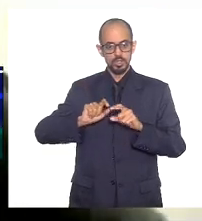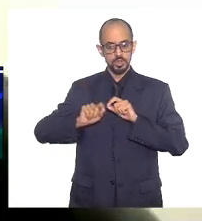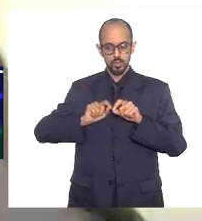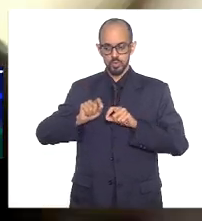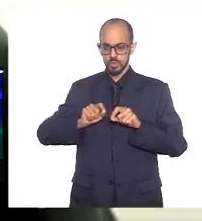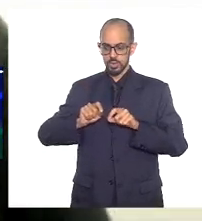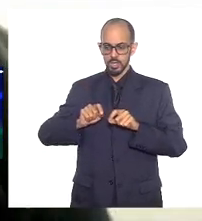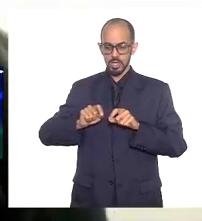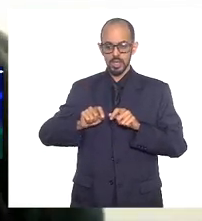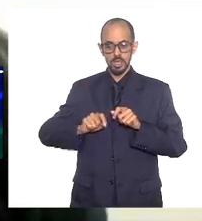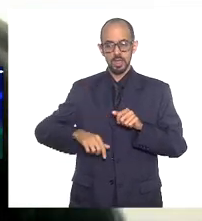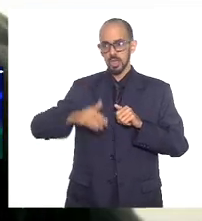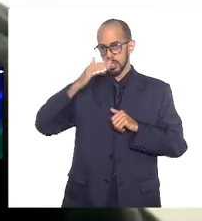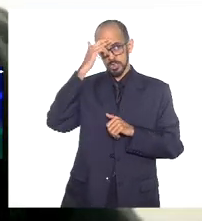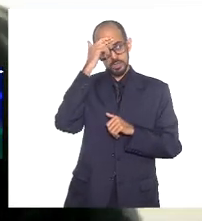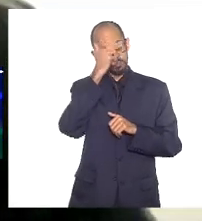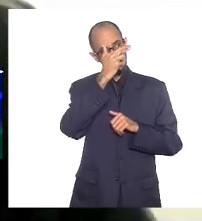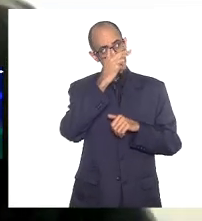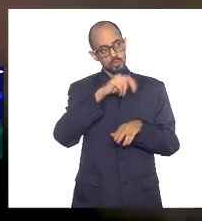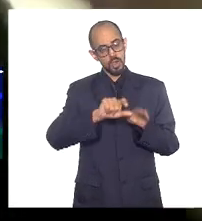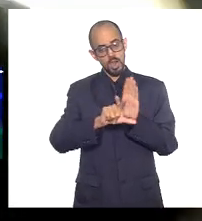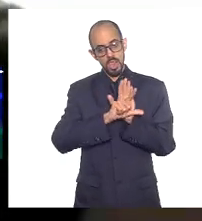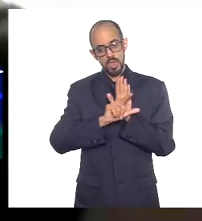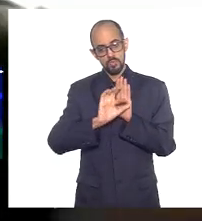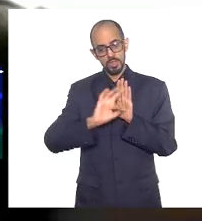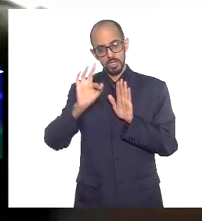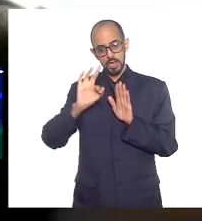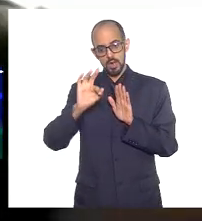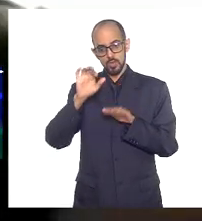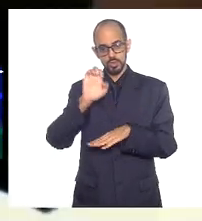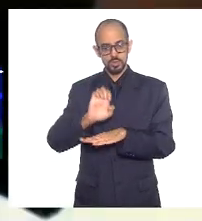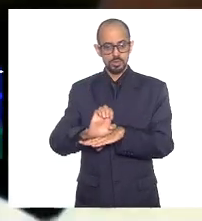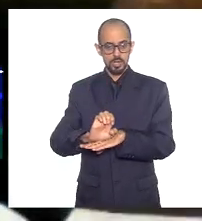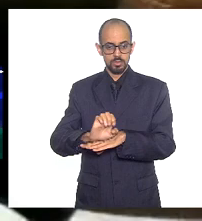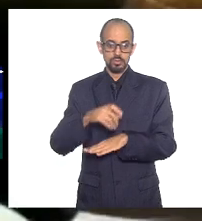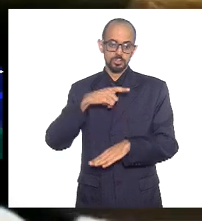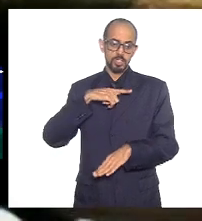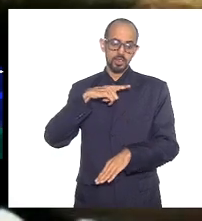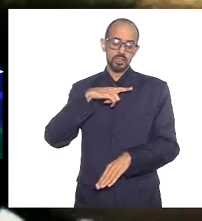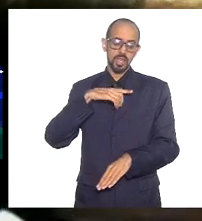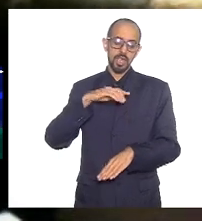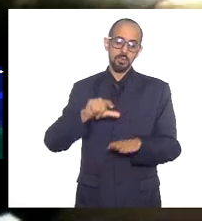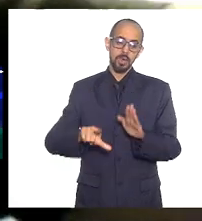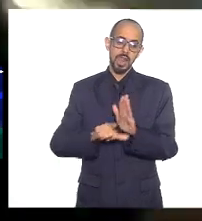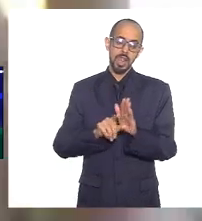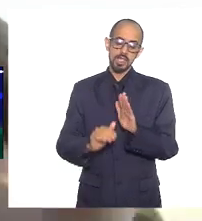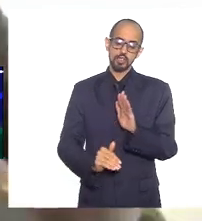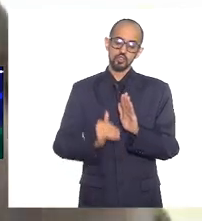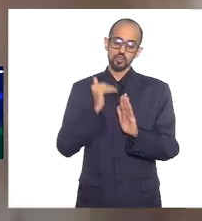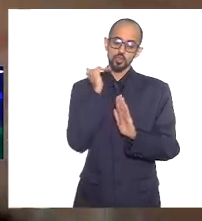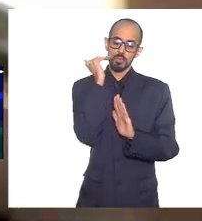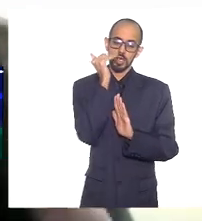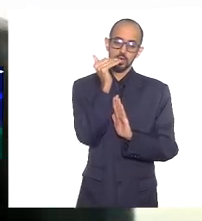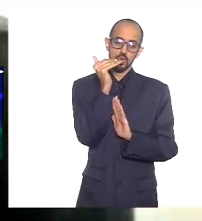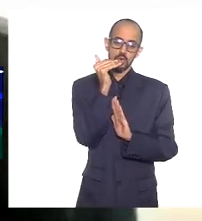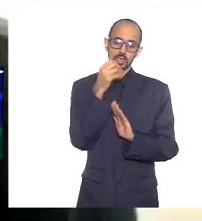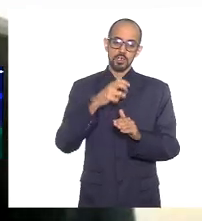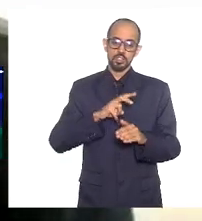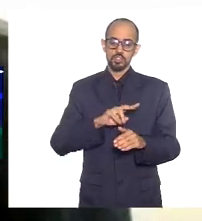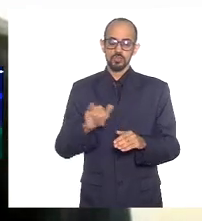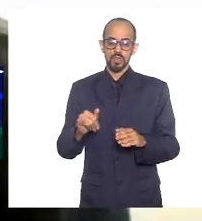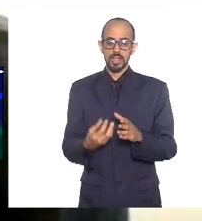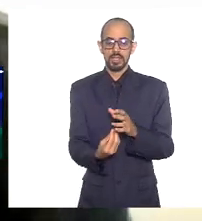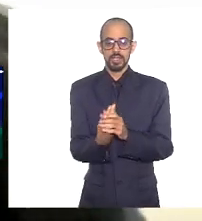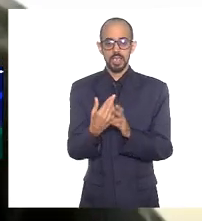lei federal e leis estaduais? Aí está perfeito. Existe uma legislação superior e a gente está estabelecendo uma